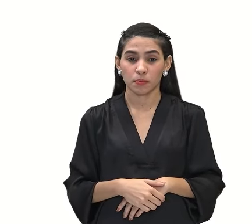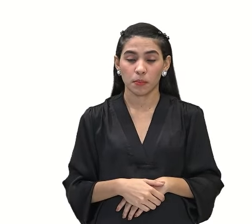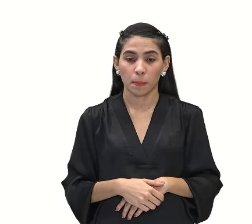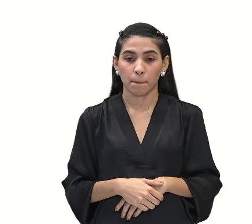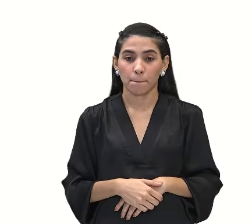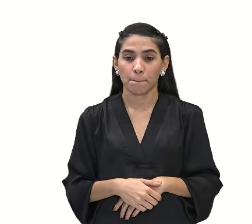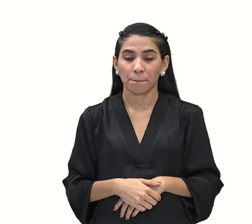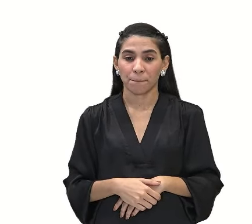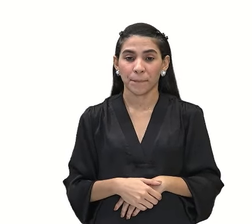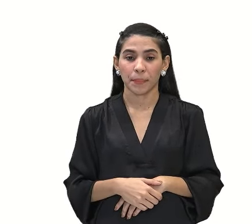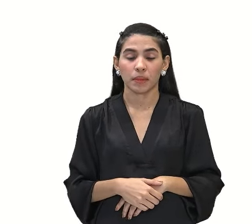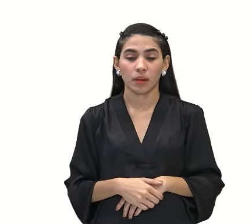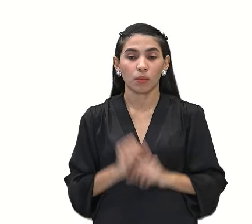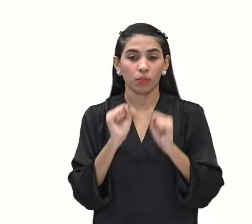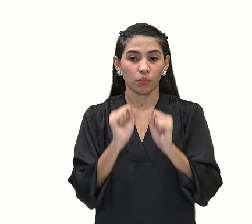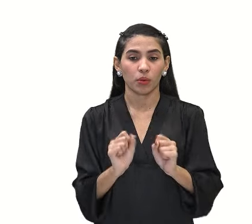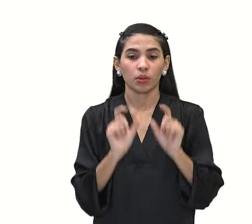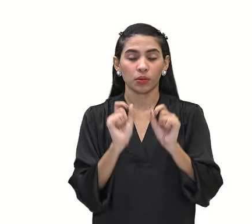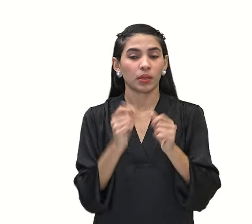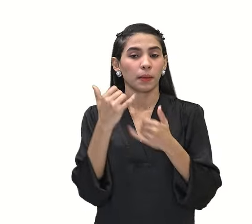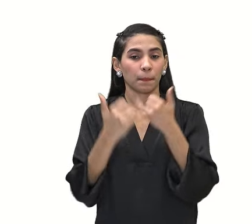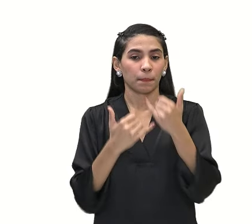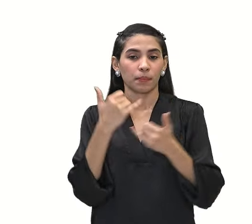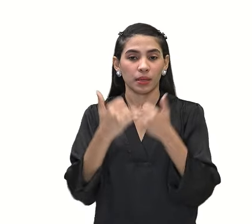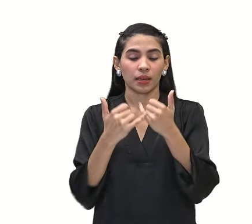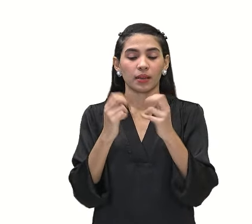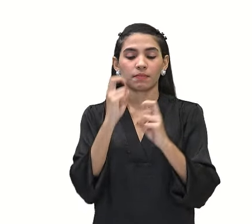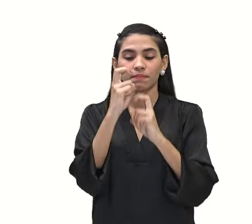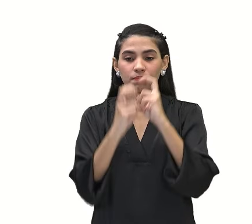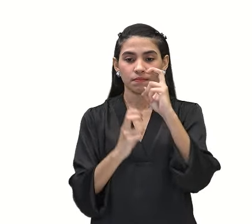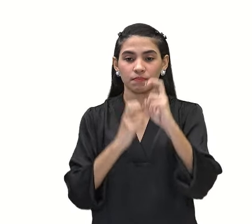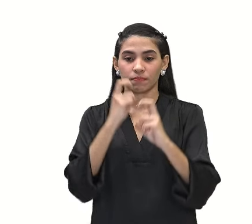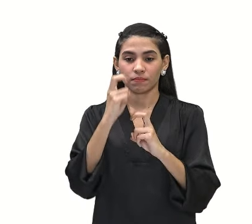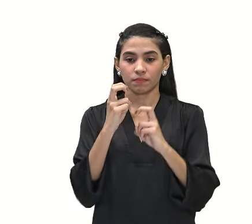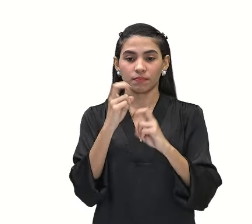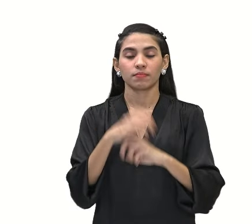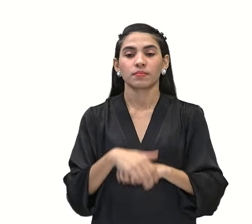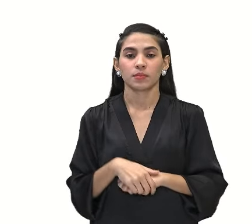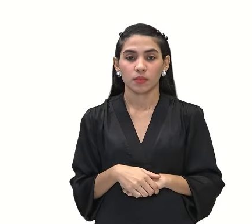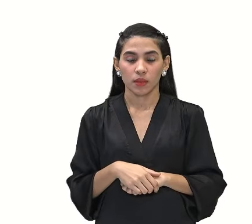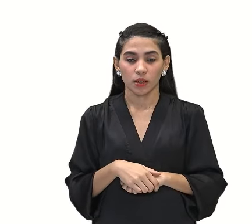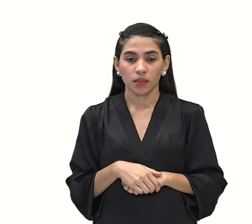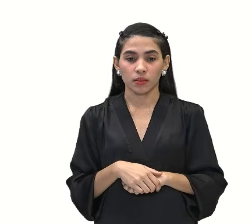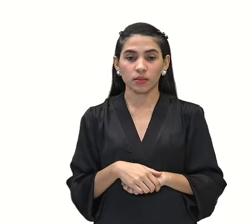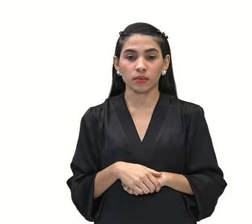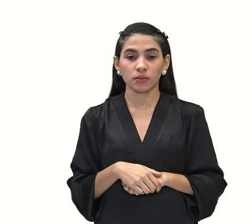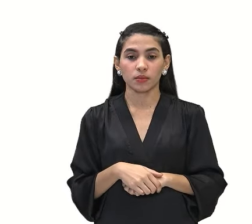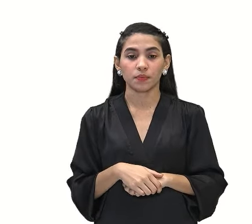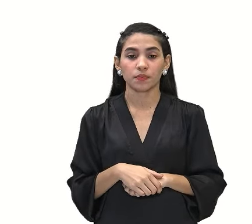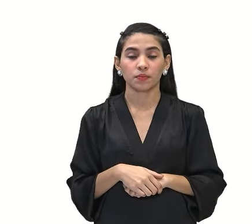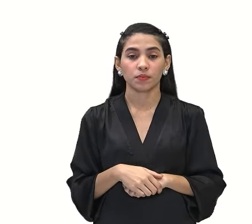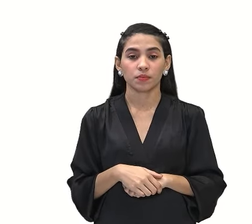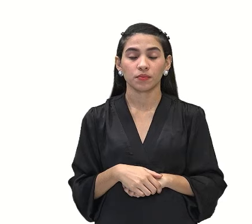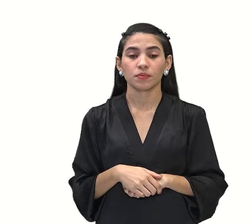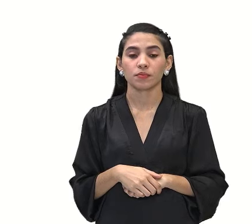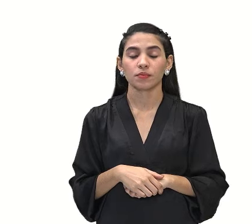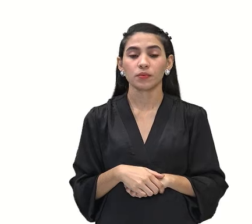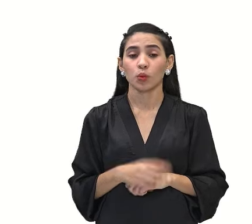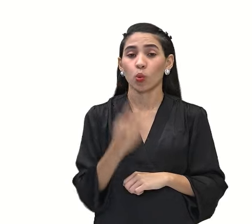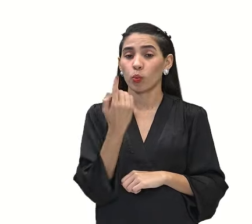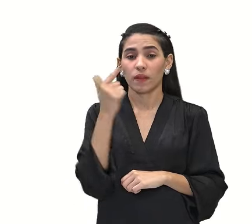pessoas poderão brincar nesta roda gigante de uma vez